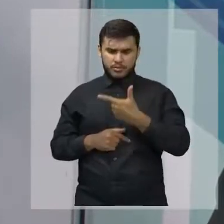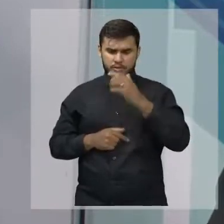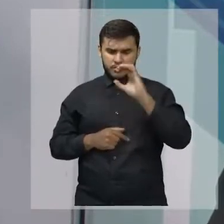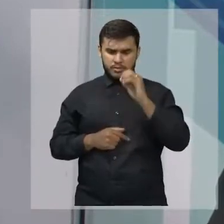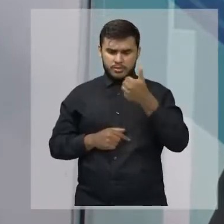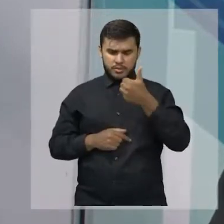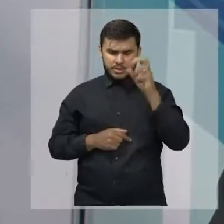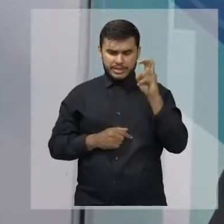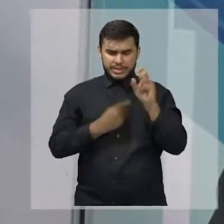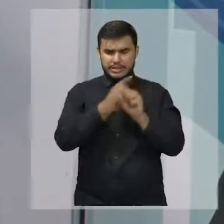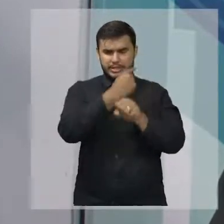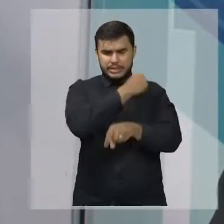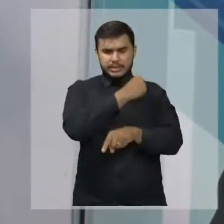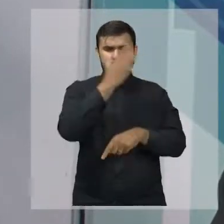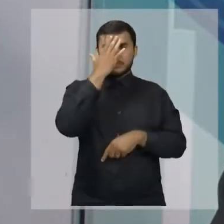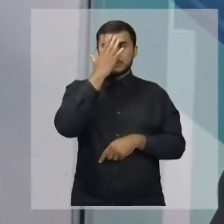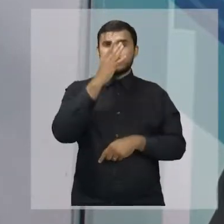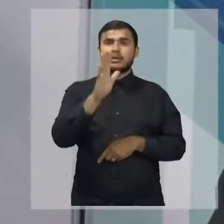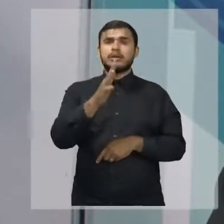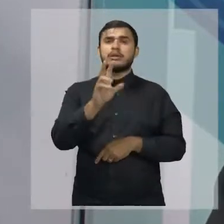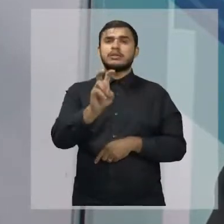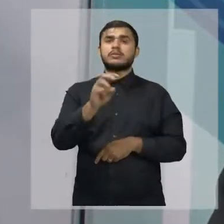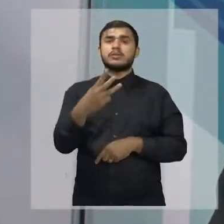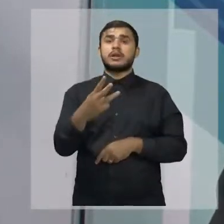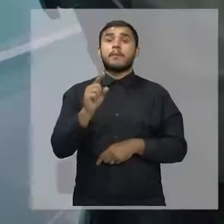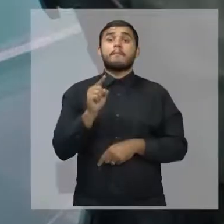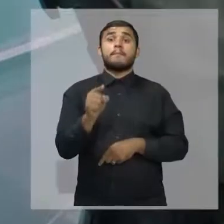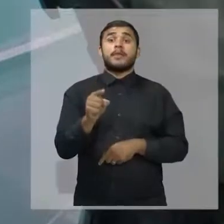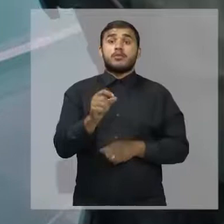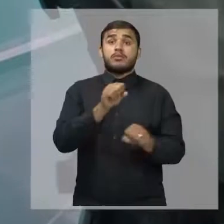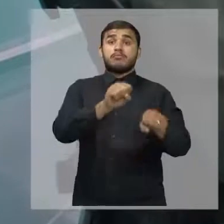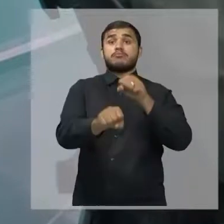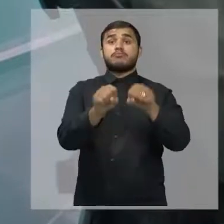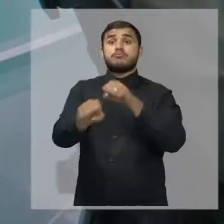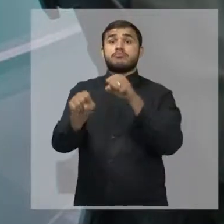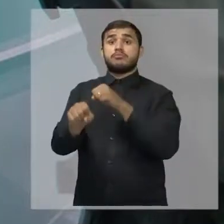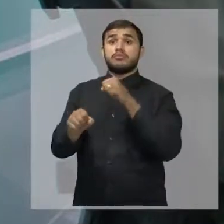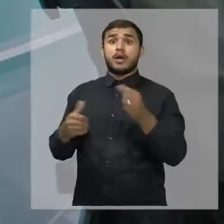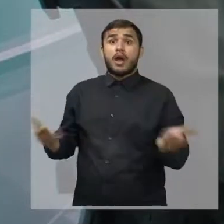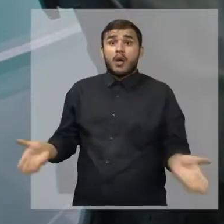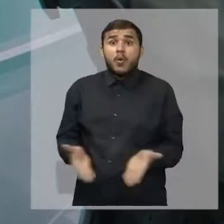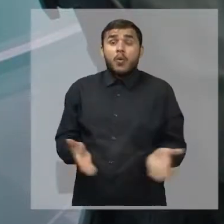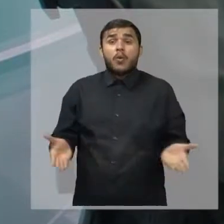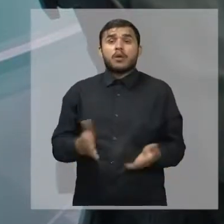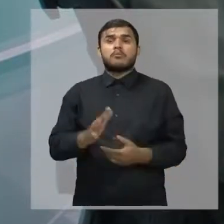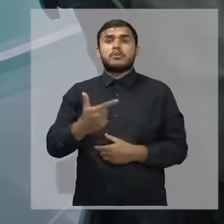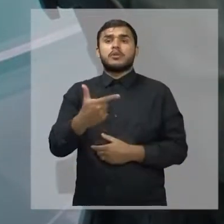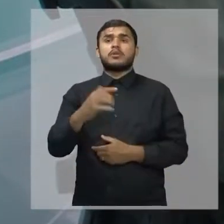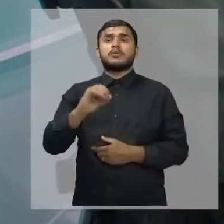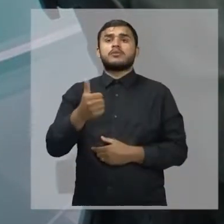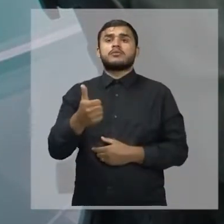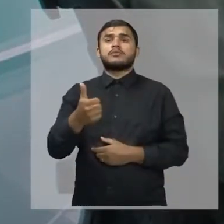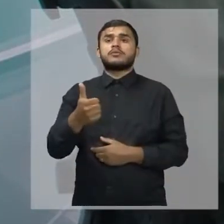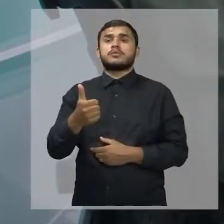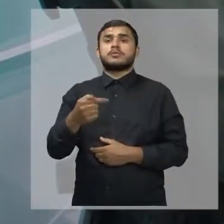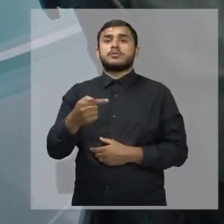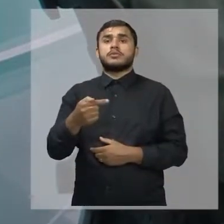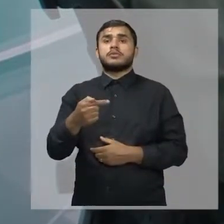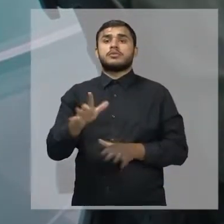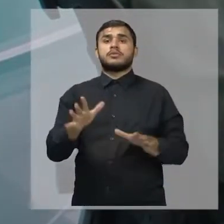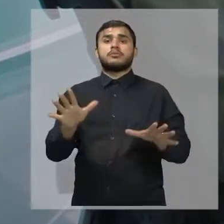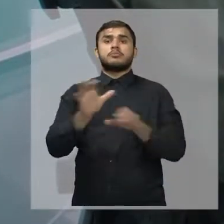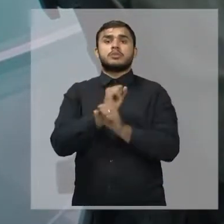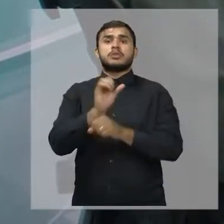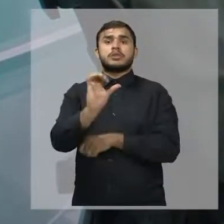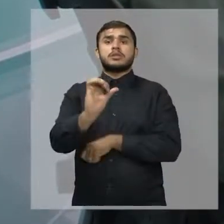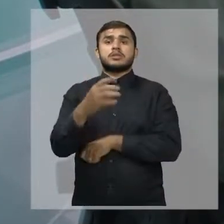aproximadamente, 53 mil homicídios. E agora, em 2017, aproximadamente 63 mil homicídios.